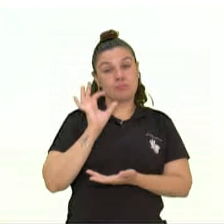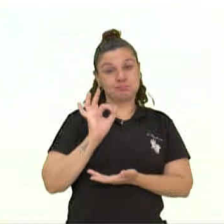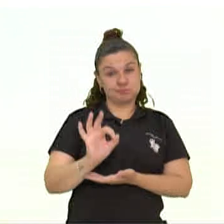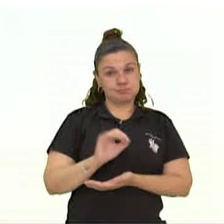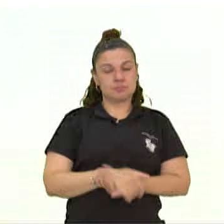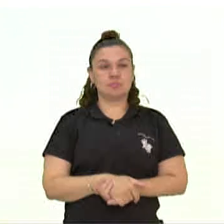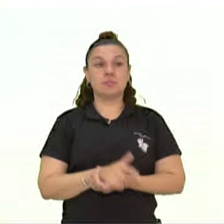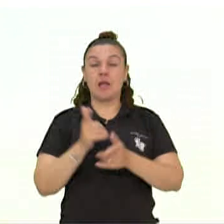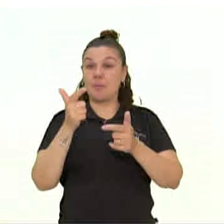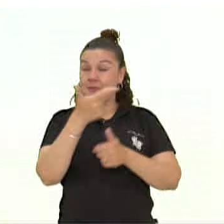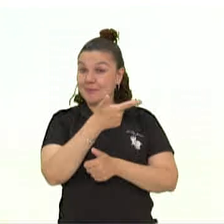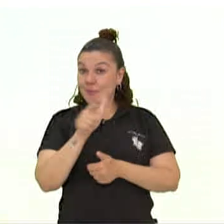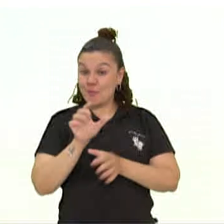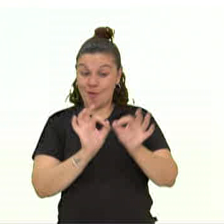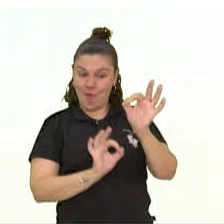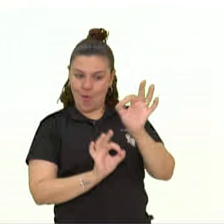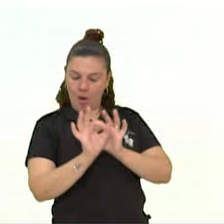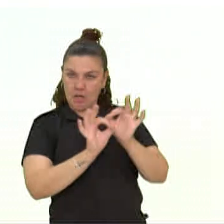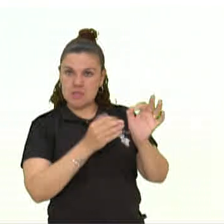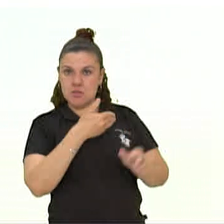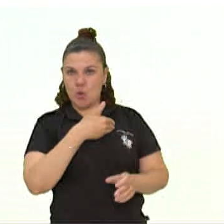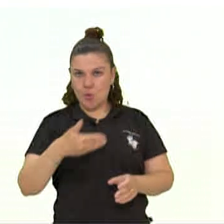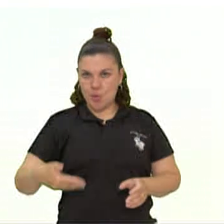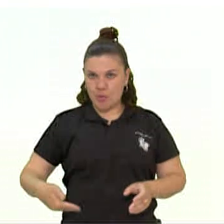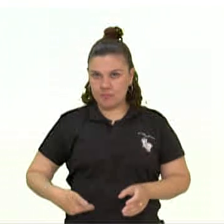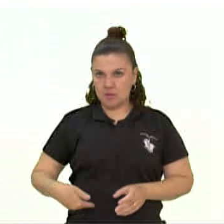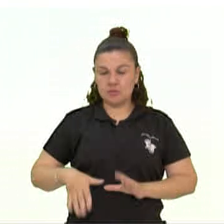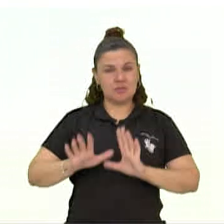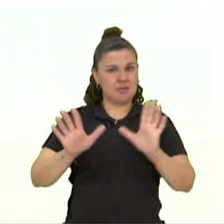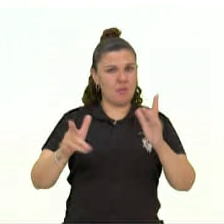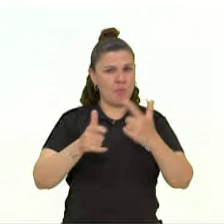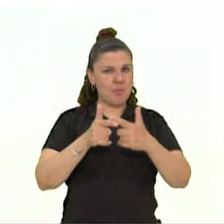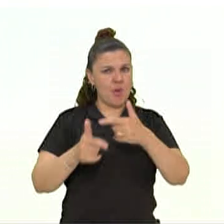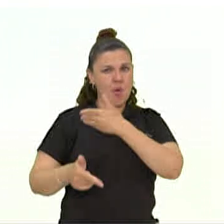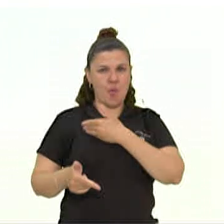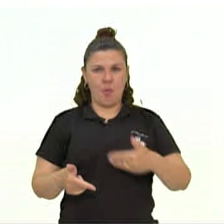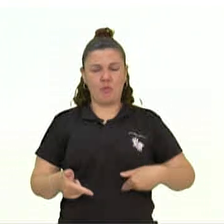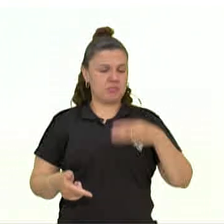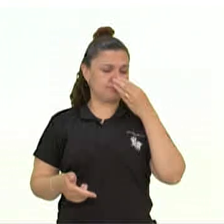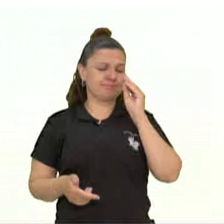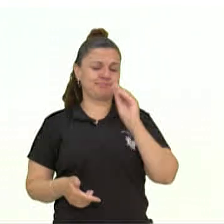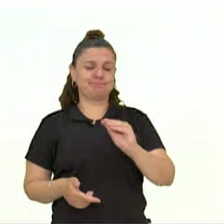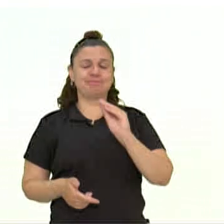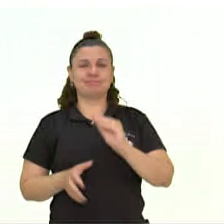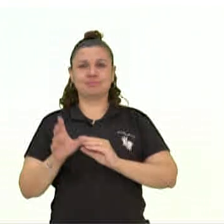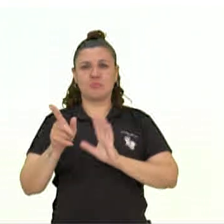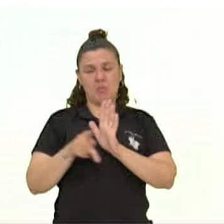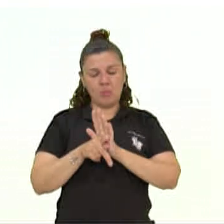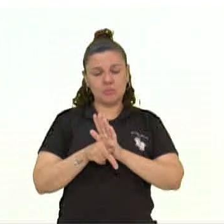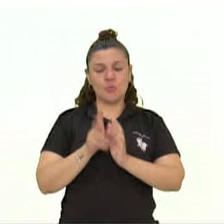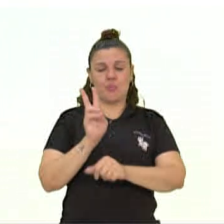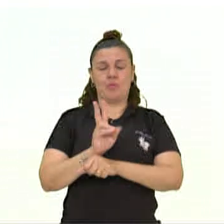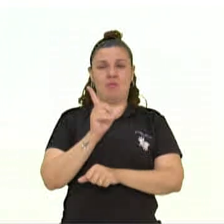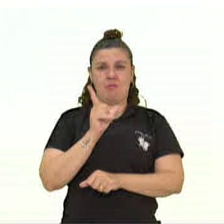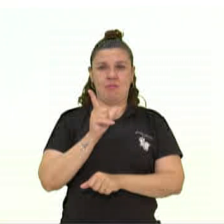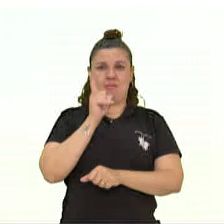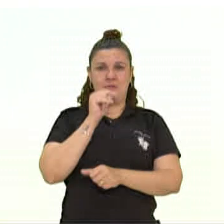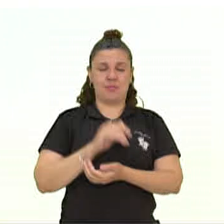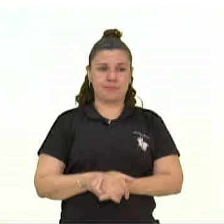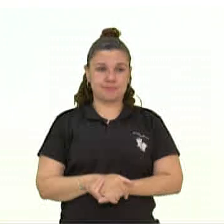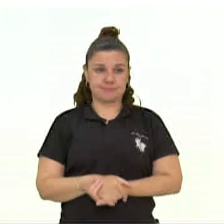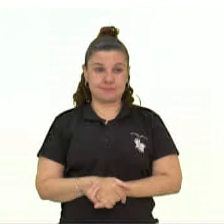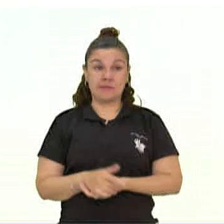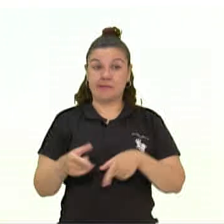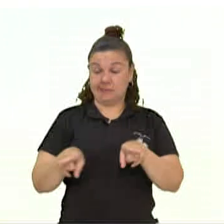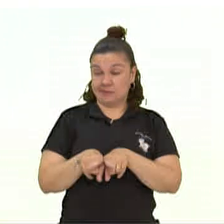devido à má gestão do Estado, né? Porque não existe água, porque o Estado não está gerindo com competência os recursos hídricos. E, lógico,